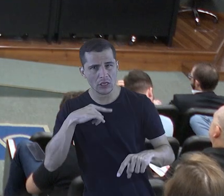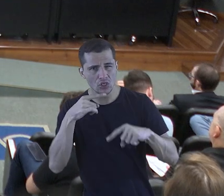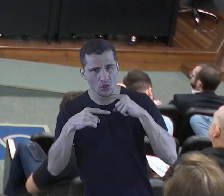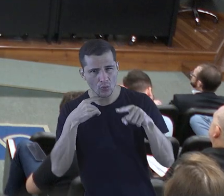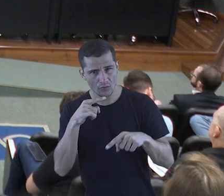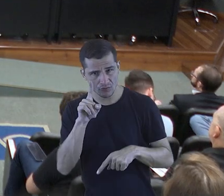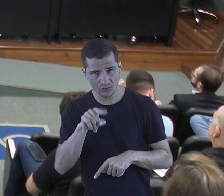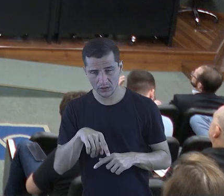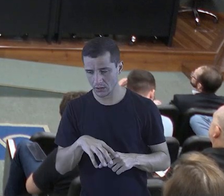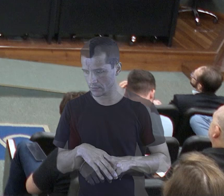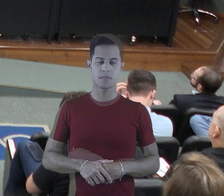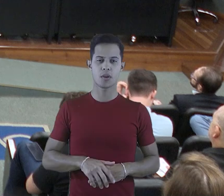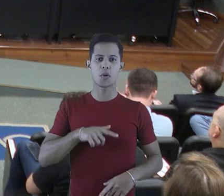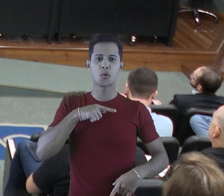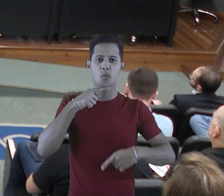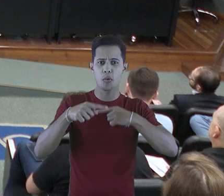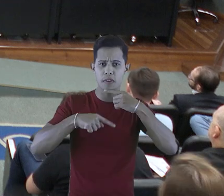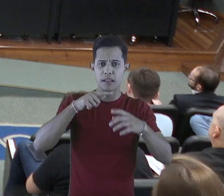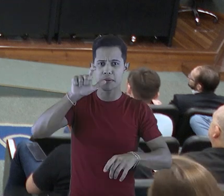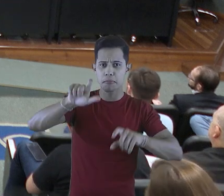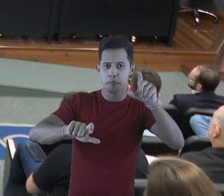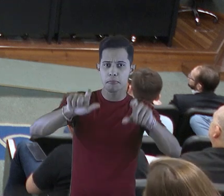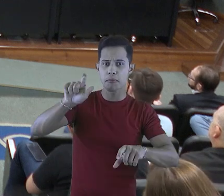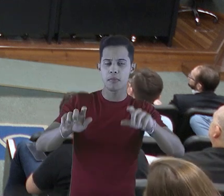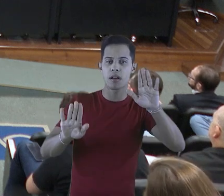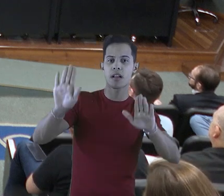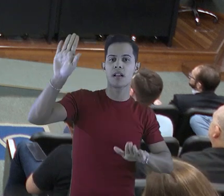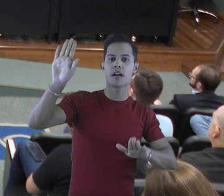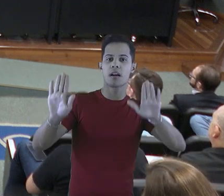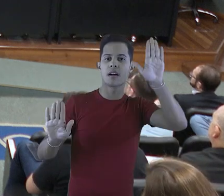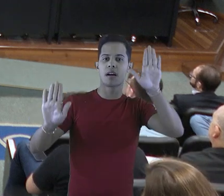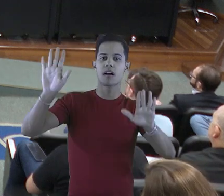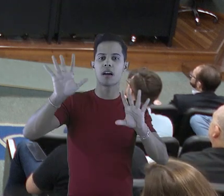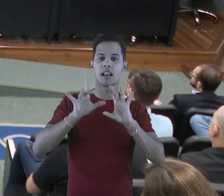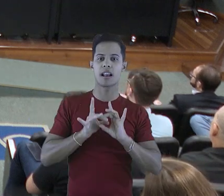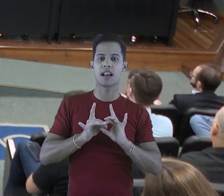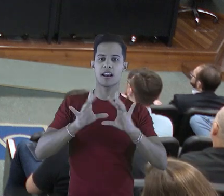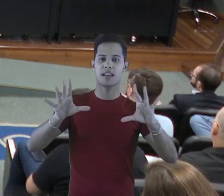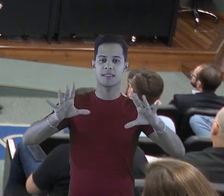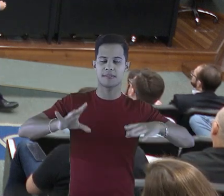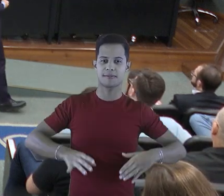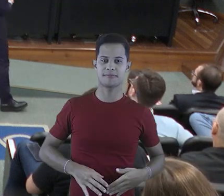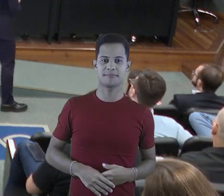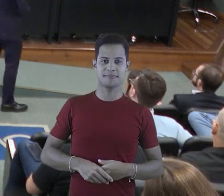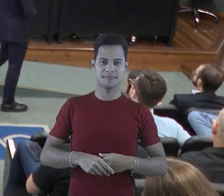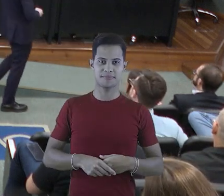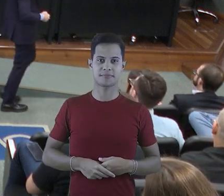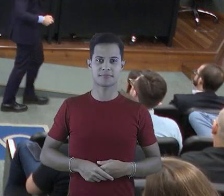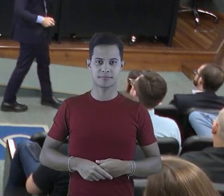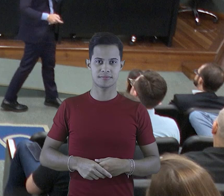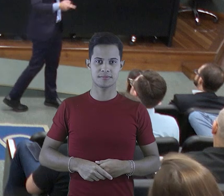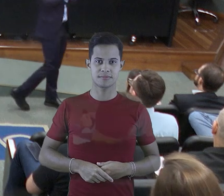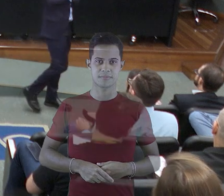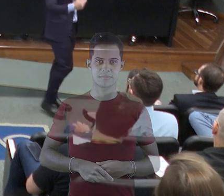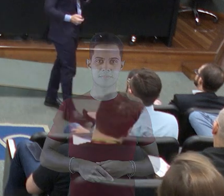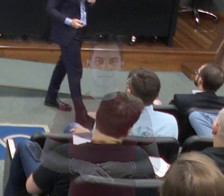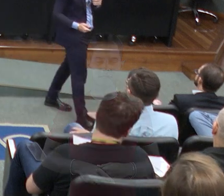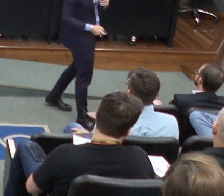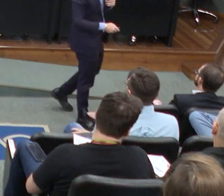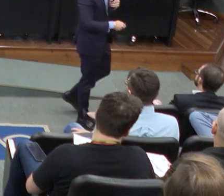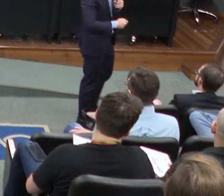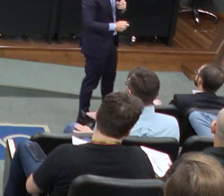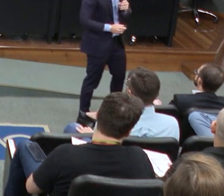uma violação a direito fundamental. Dúvidas até aqui, pessoal? Diga lá. Teu nome é?